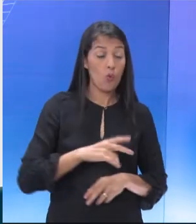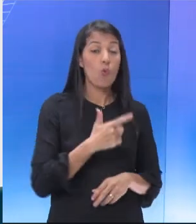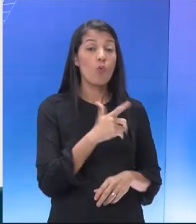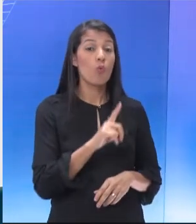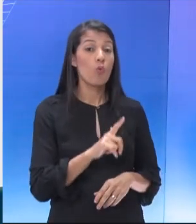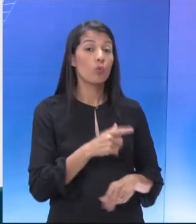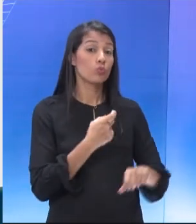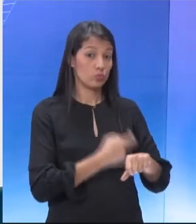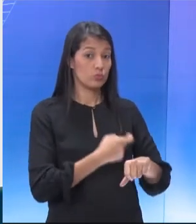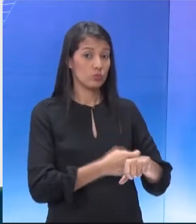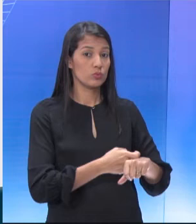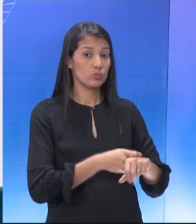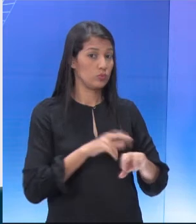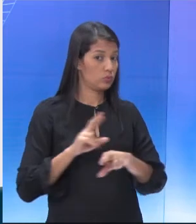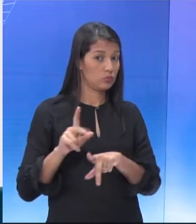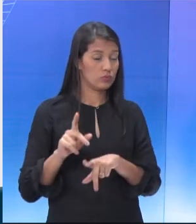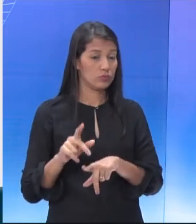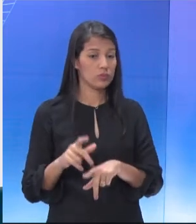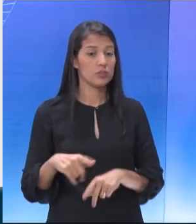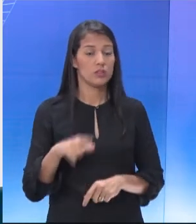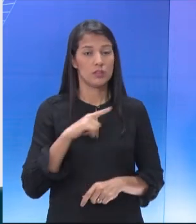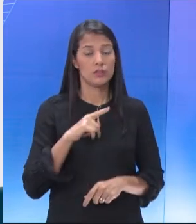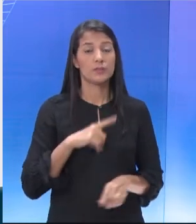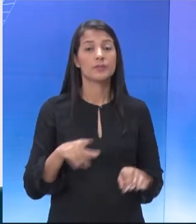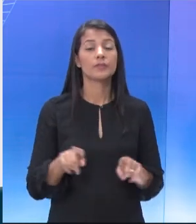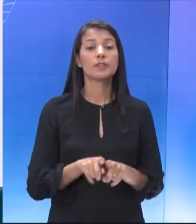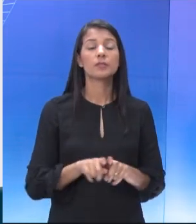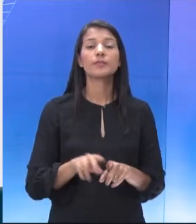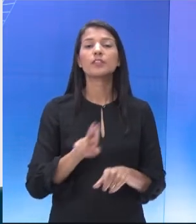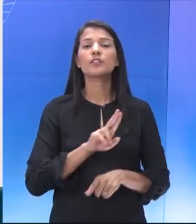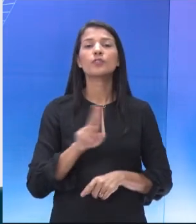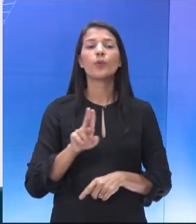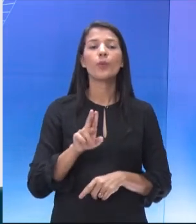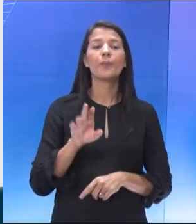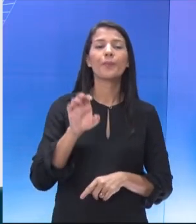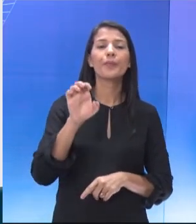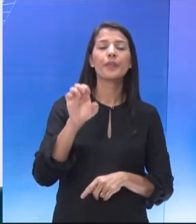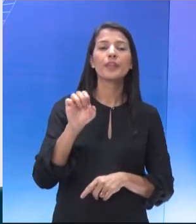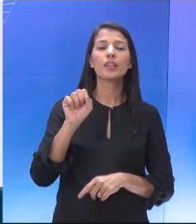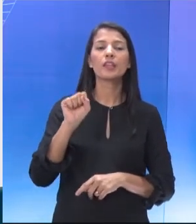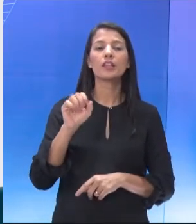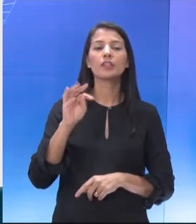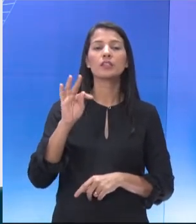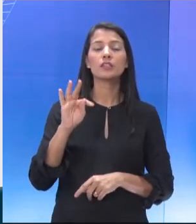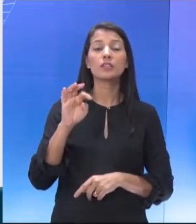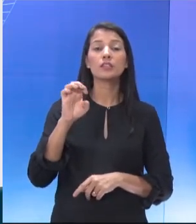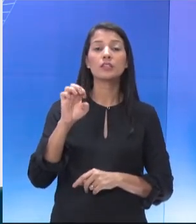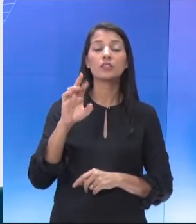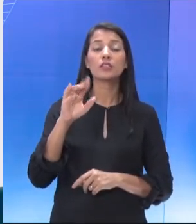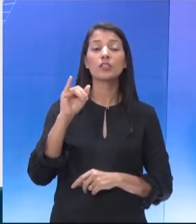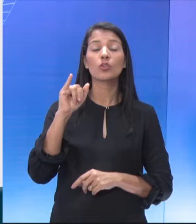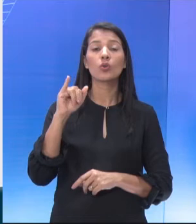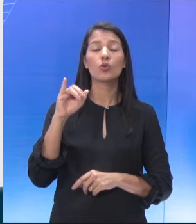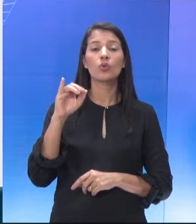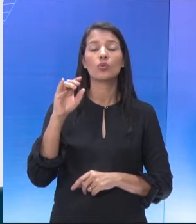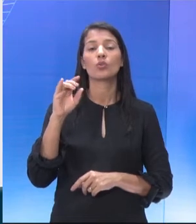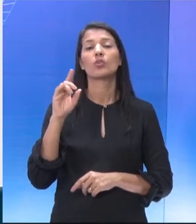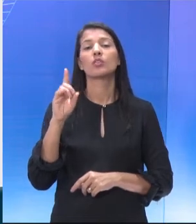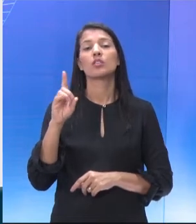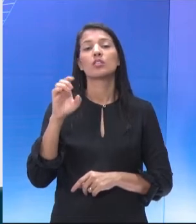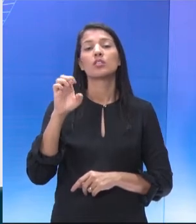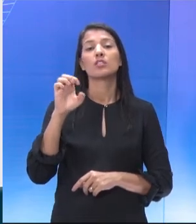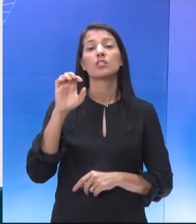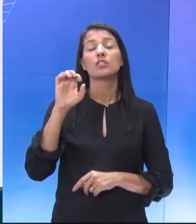Temos também os esteroides. E o que são os esteroides? Acompanhe a leitura aí para vocês verem a definição dos esteroides.